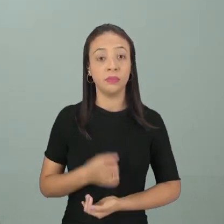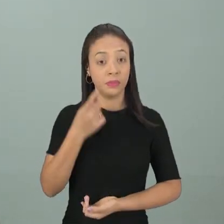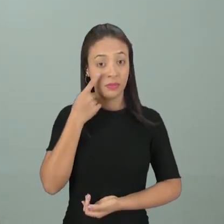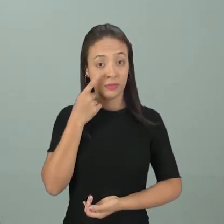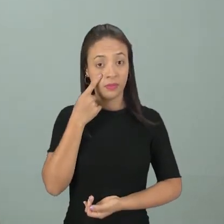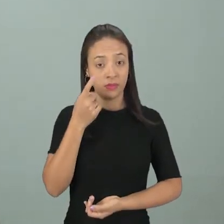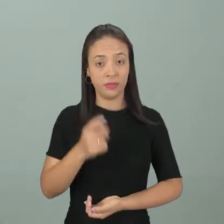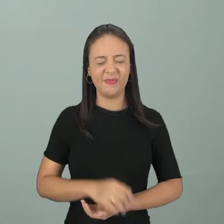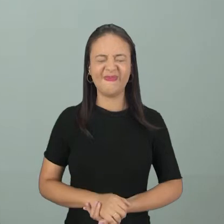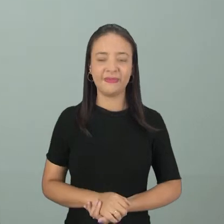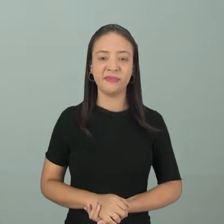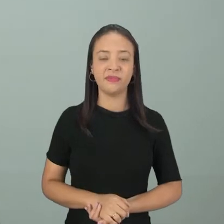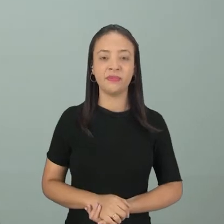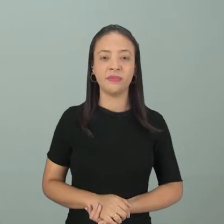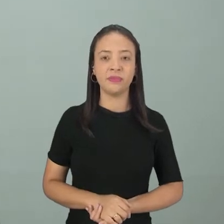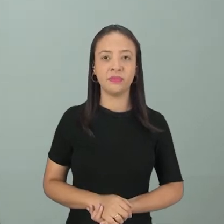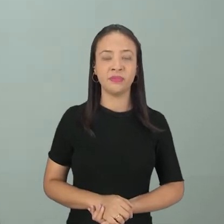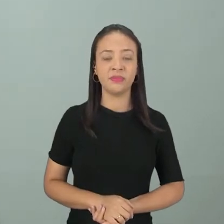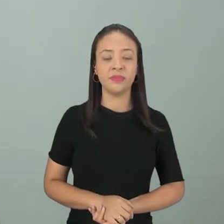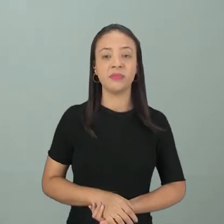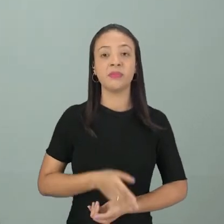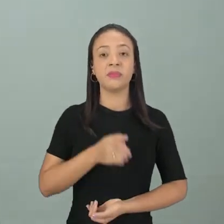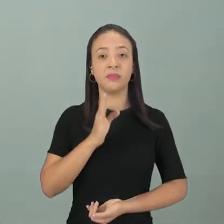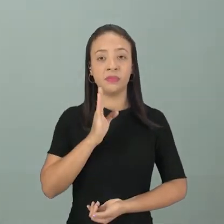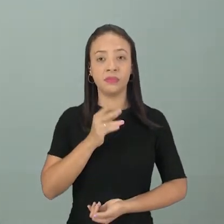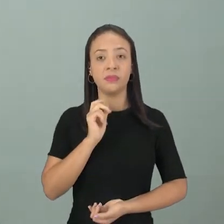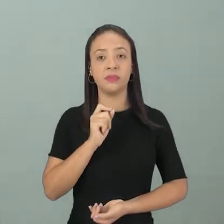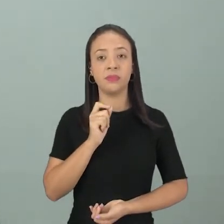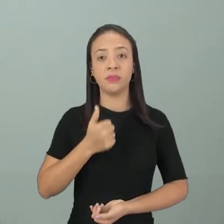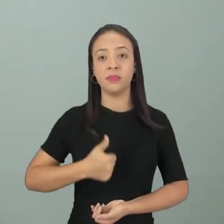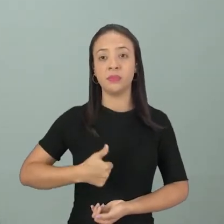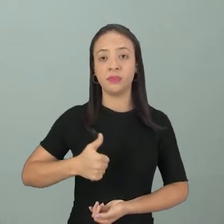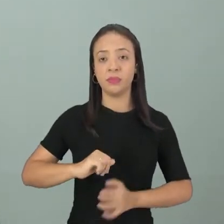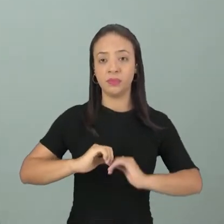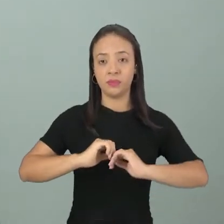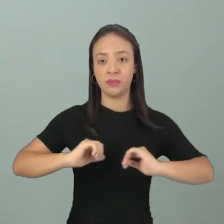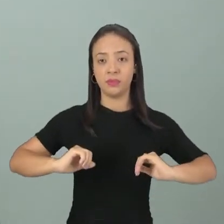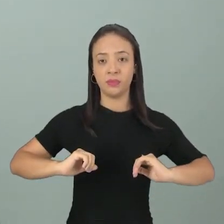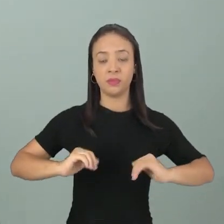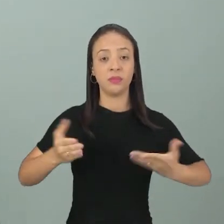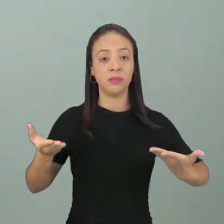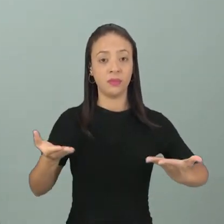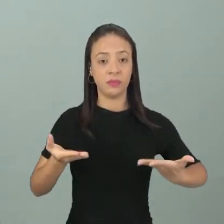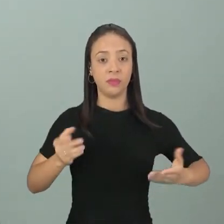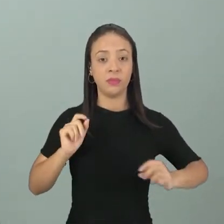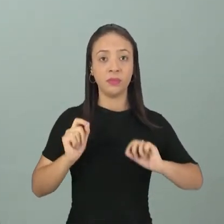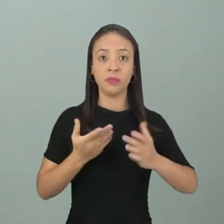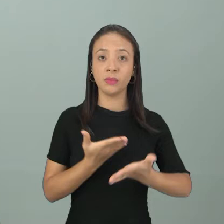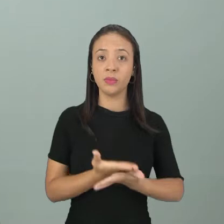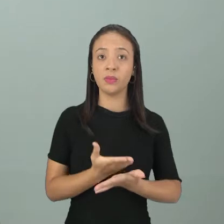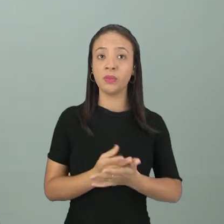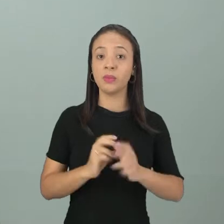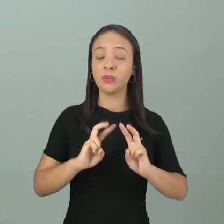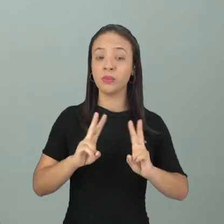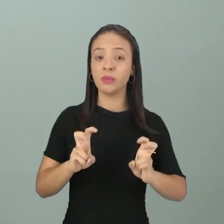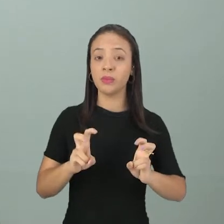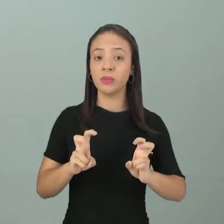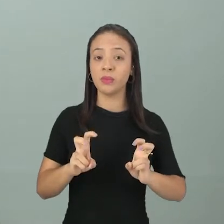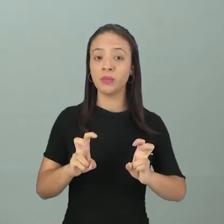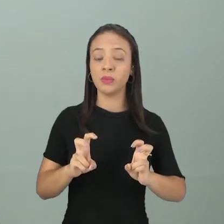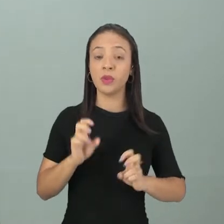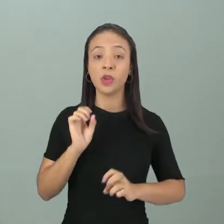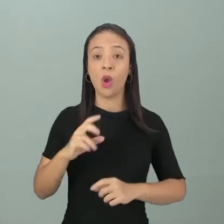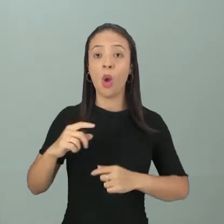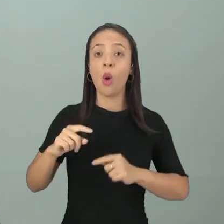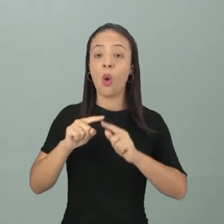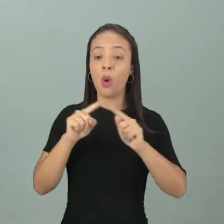Olhem só, fizemos aqui a nossa primeira divisão. E hoje nós vamos estudar sobre os corpos